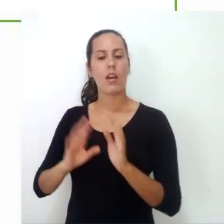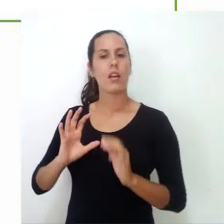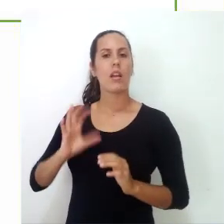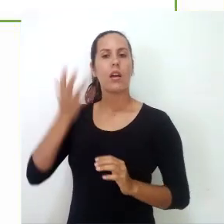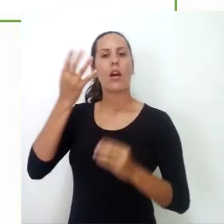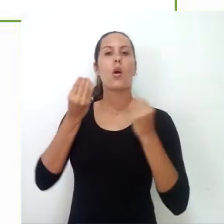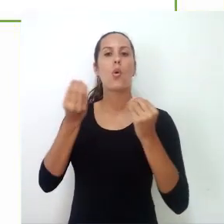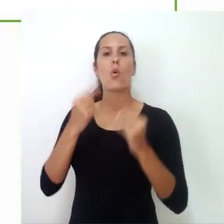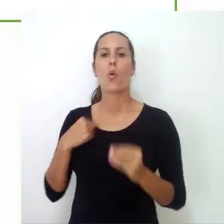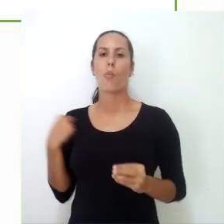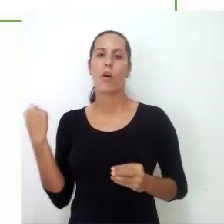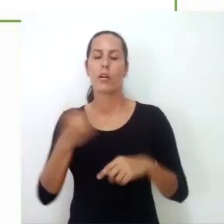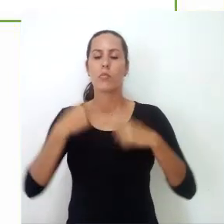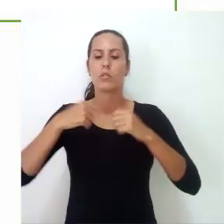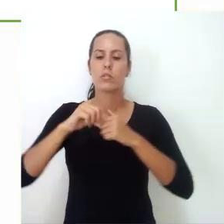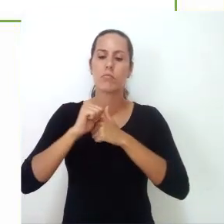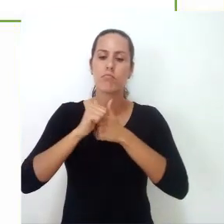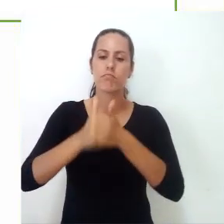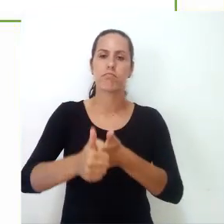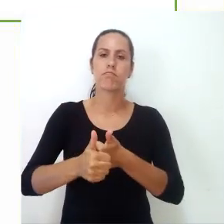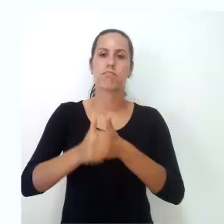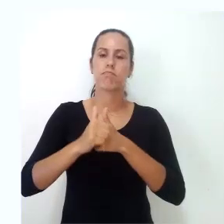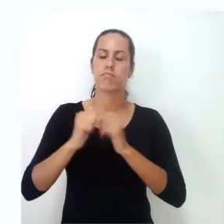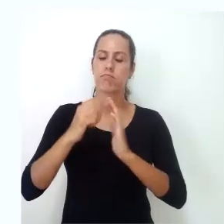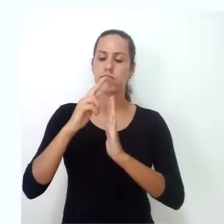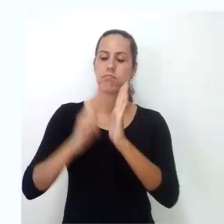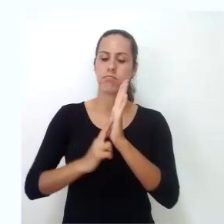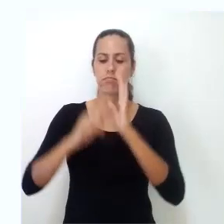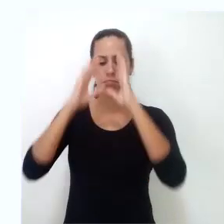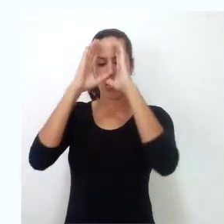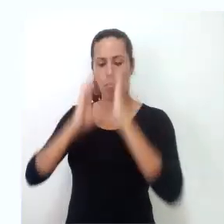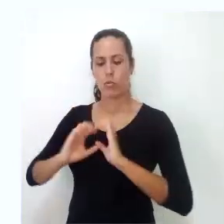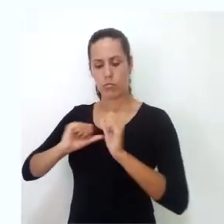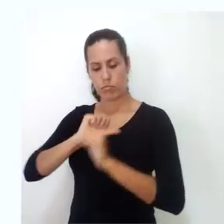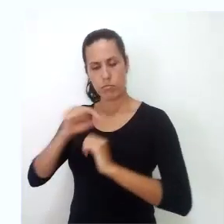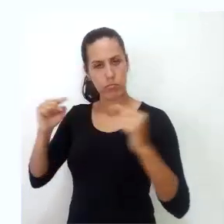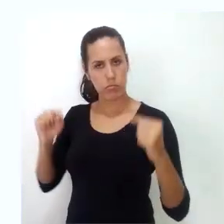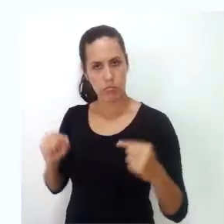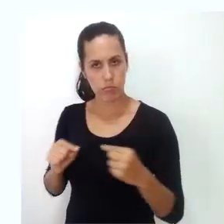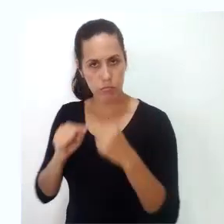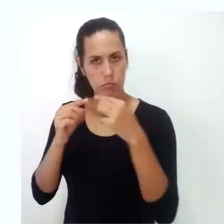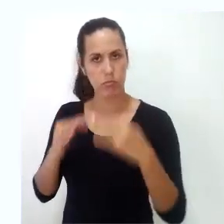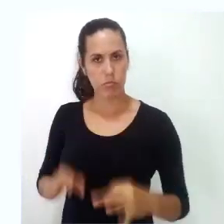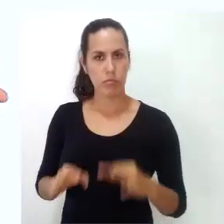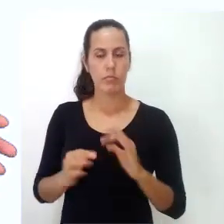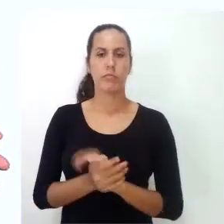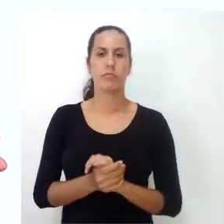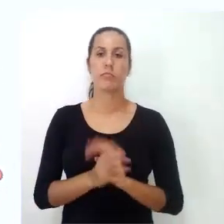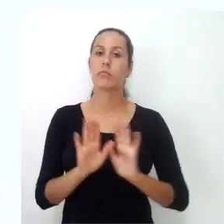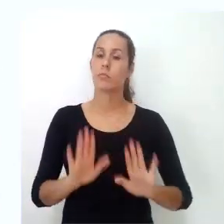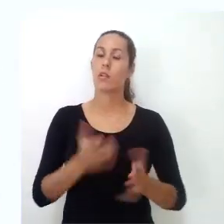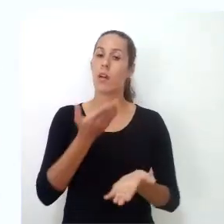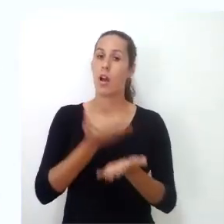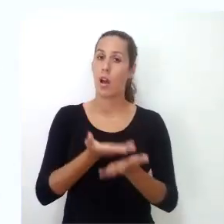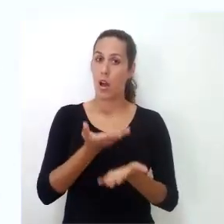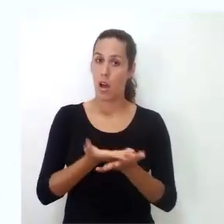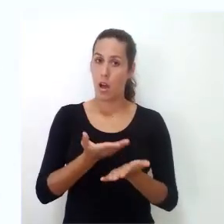é importante salientar as regras, as normas. Vejam só, repito, é na aula de língua